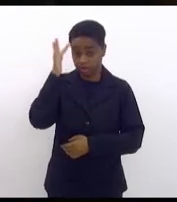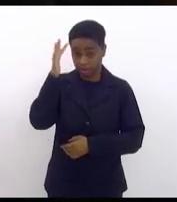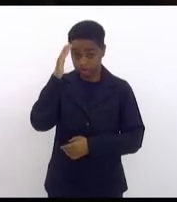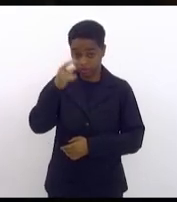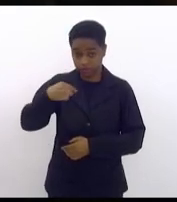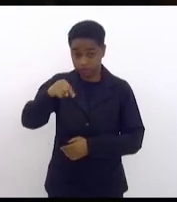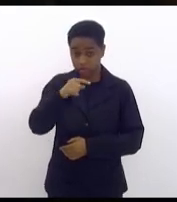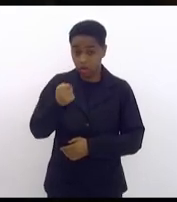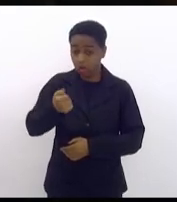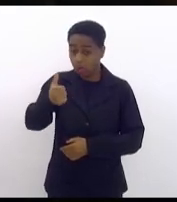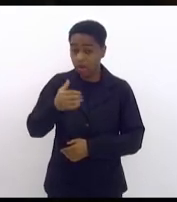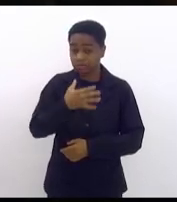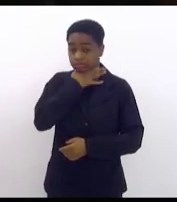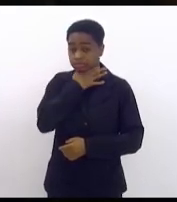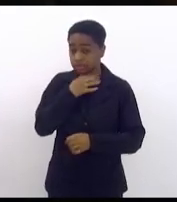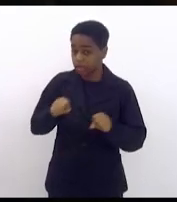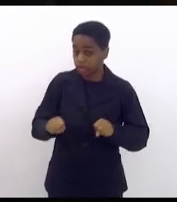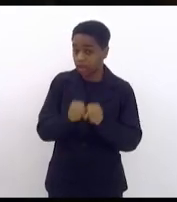está quebrando.